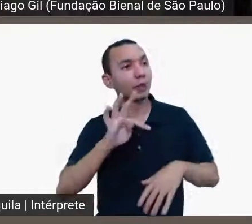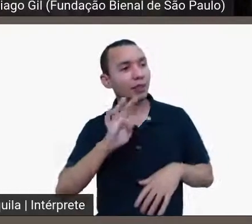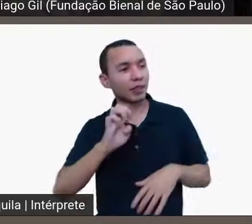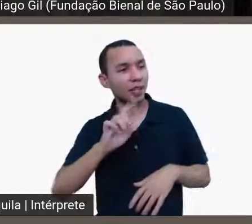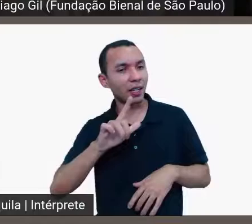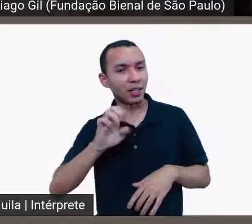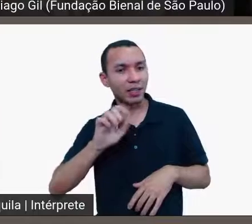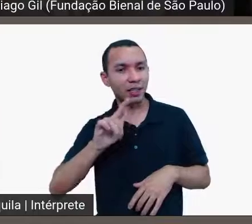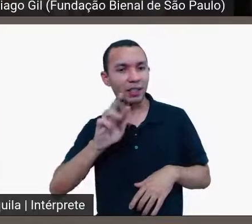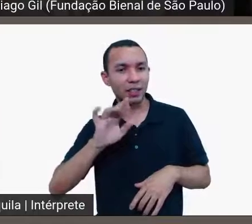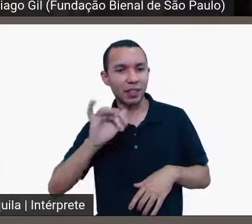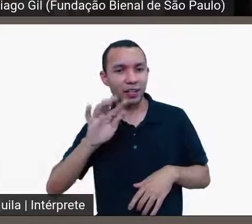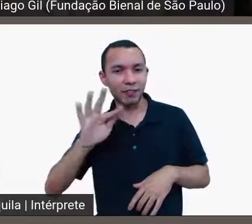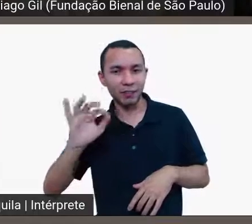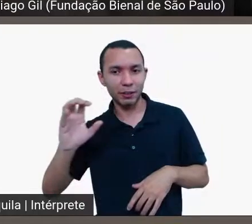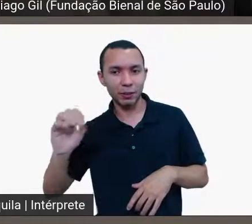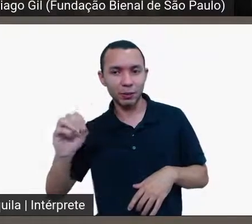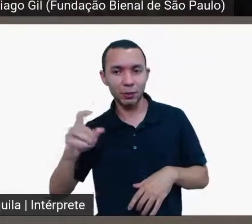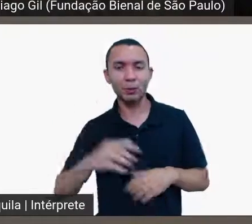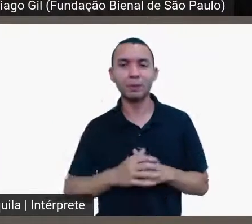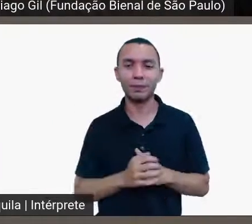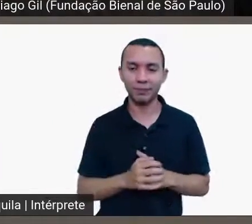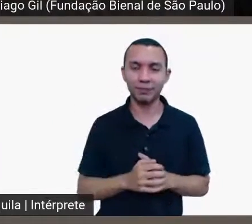é uma síntese, né?